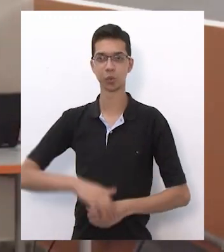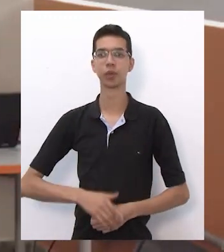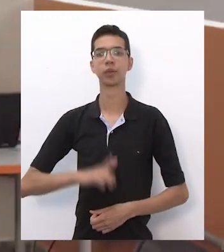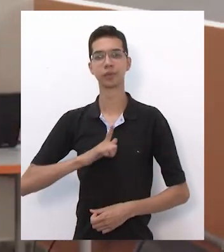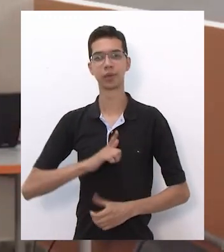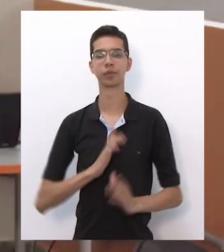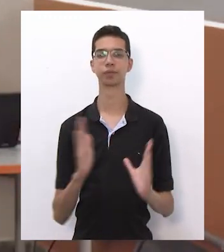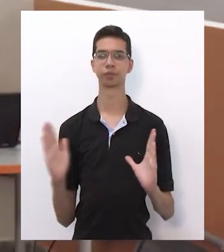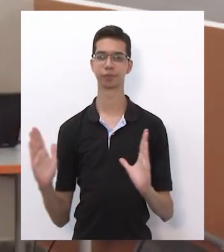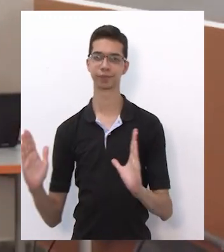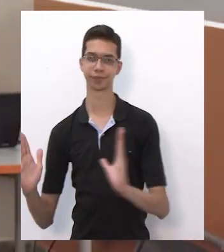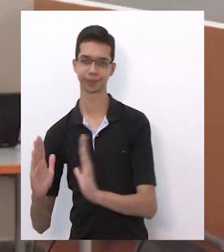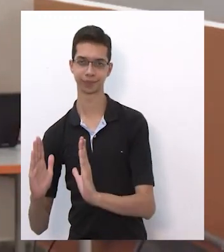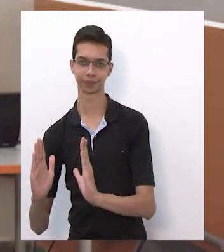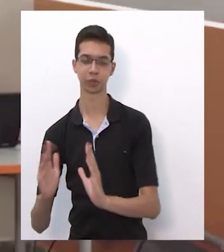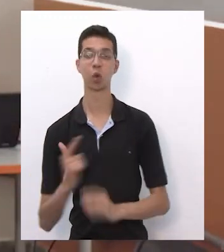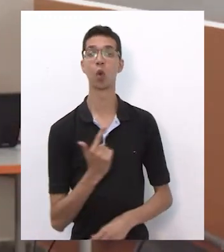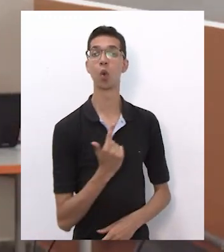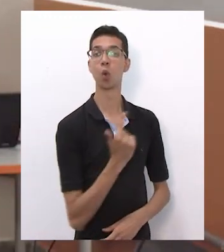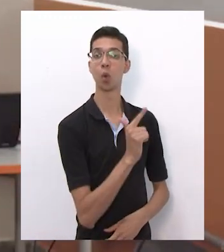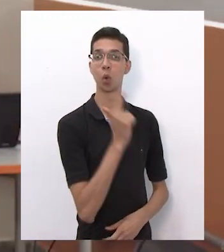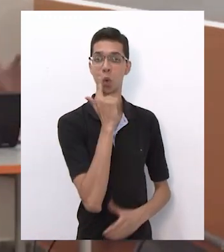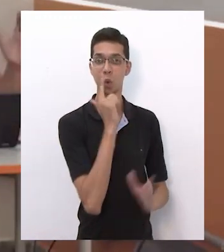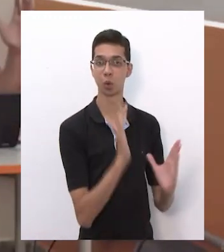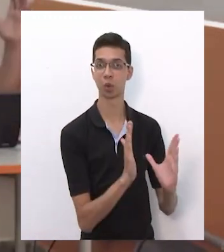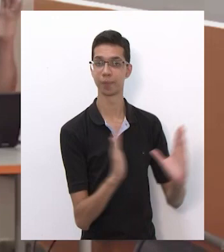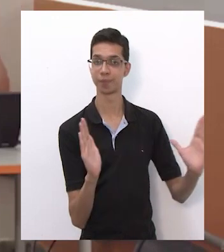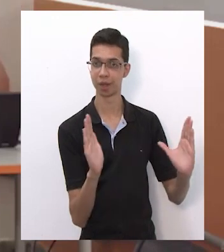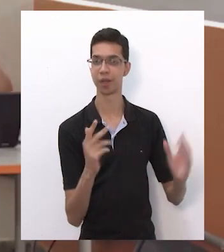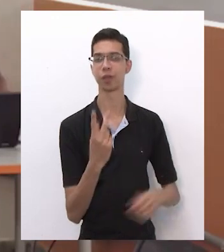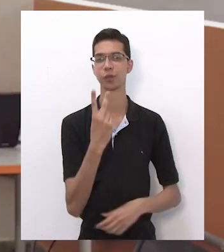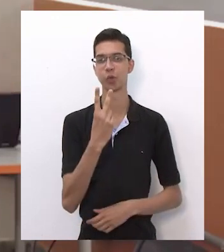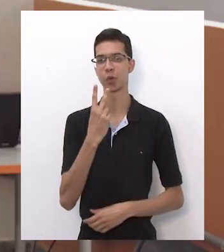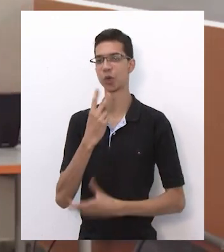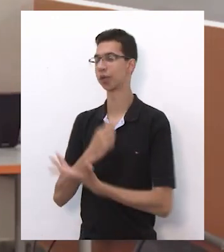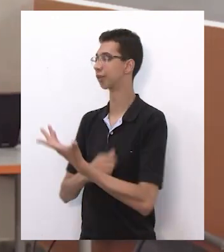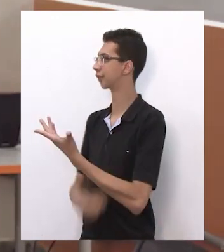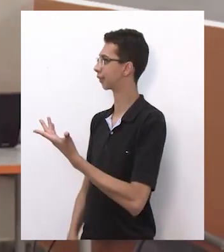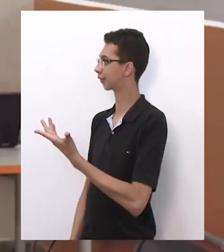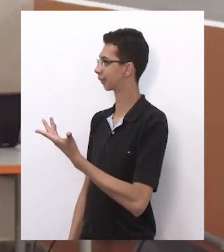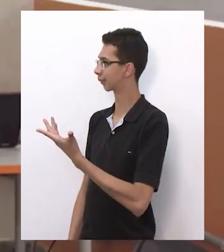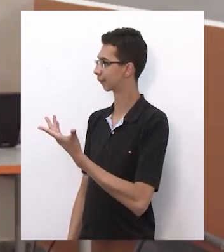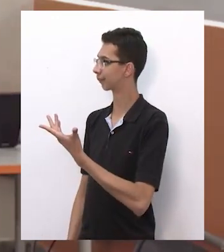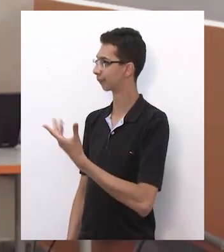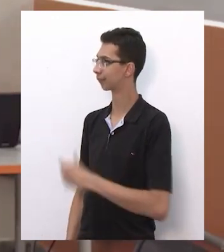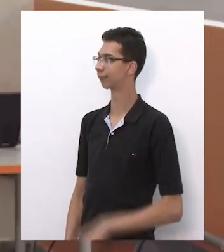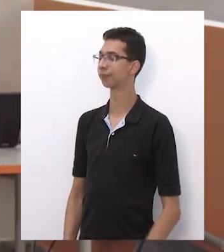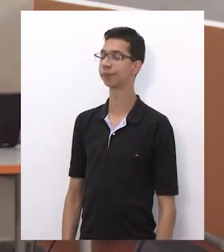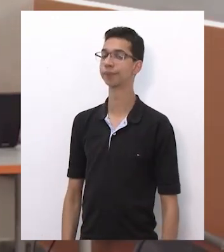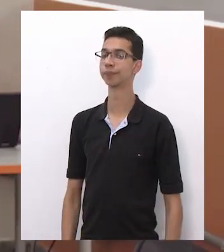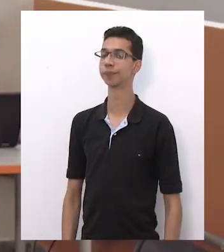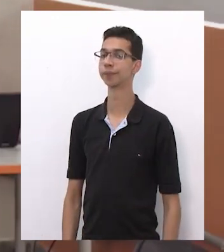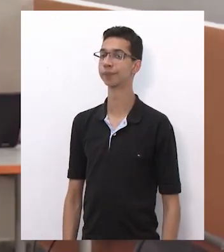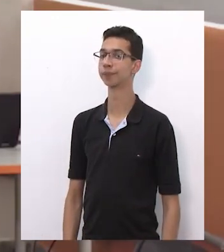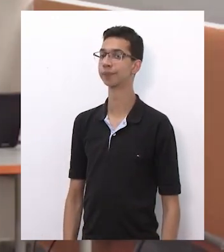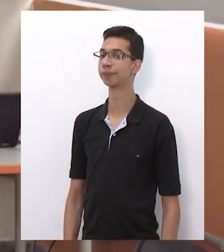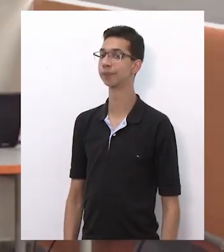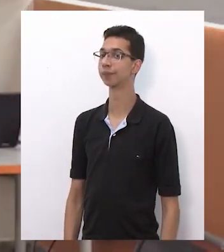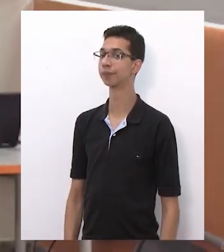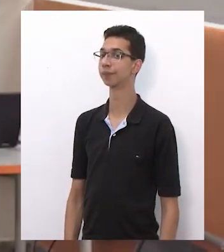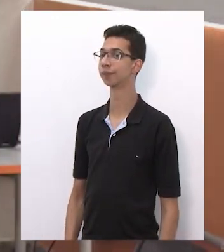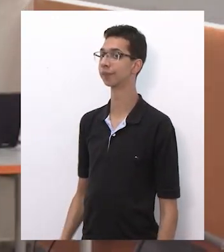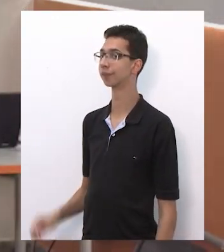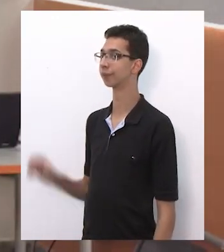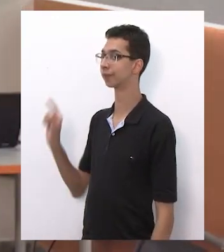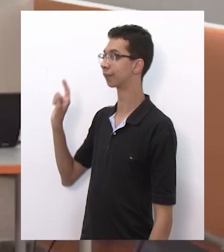outra. Selecionei as duas arrastando o botão do mouse, de forma que eu pegue as duas peças e vou clicar no botão